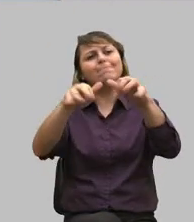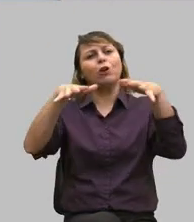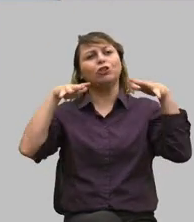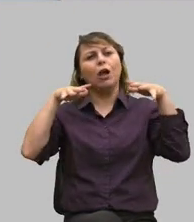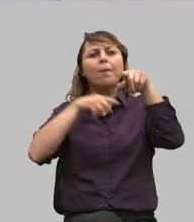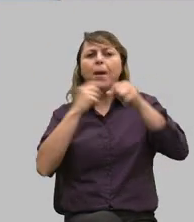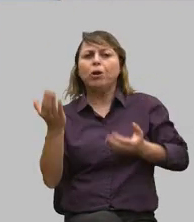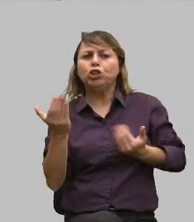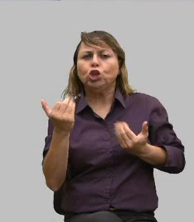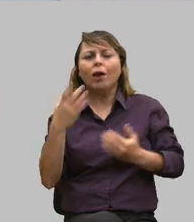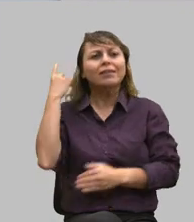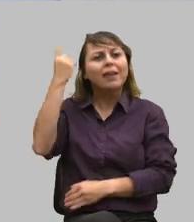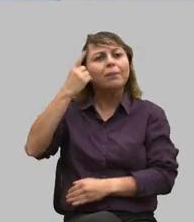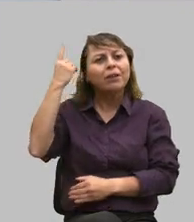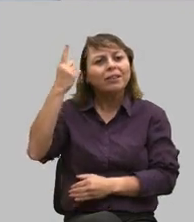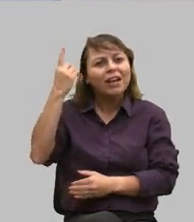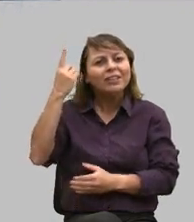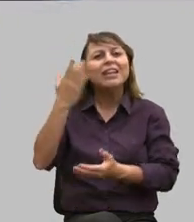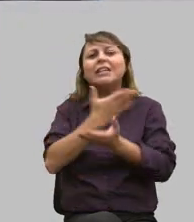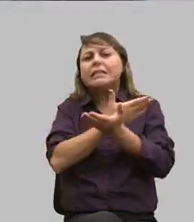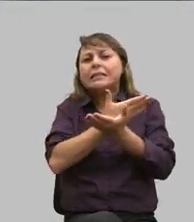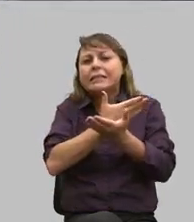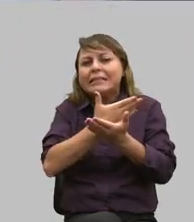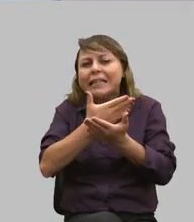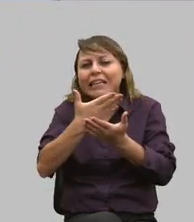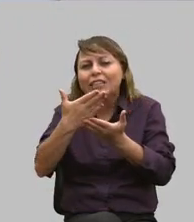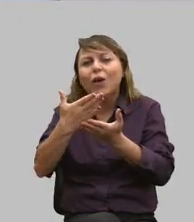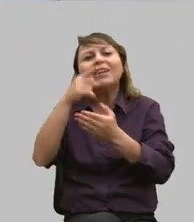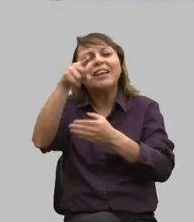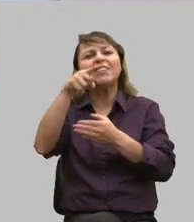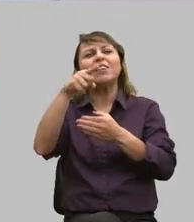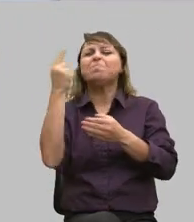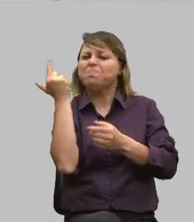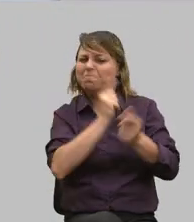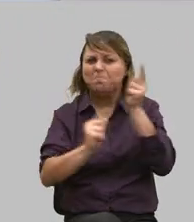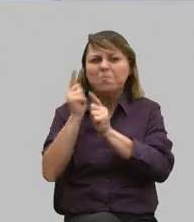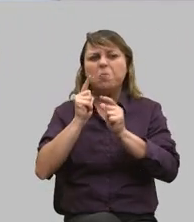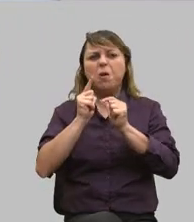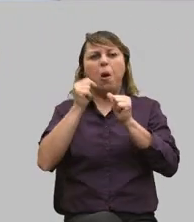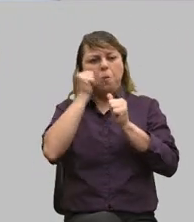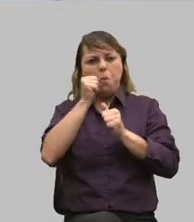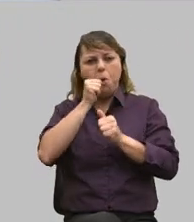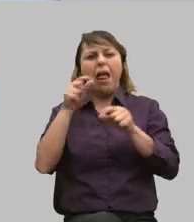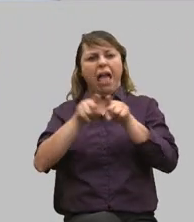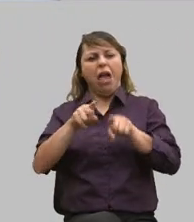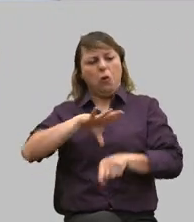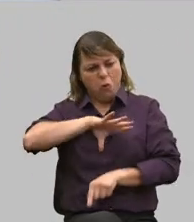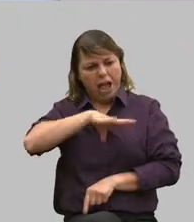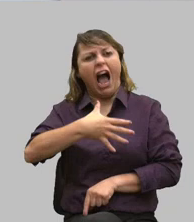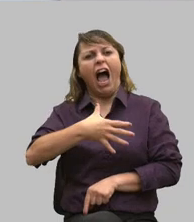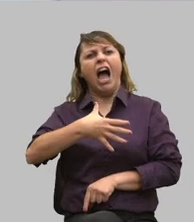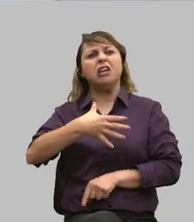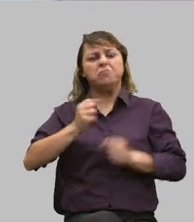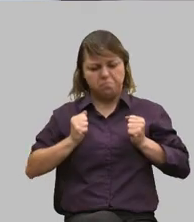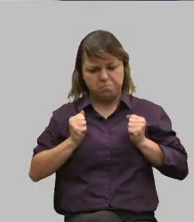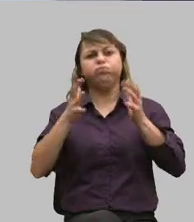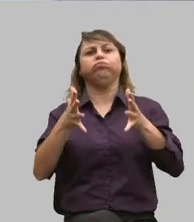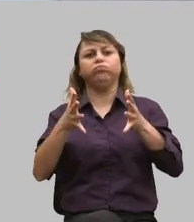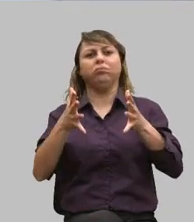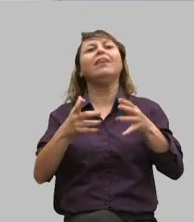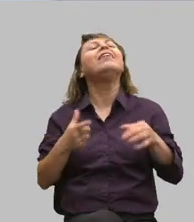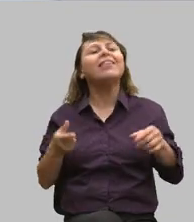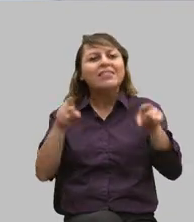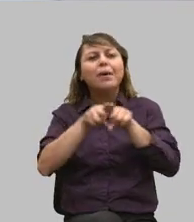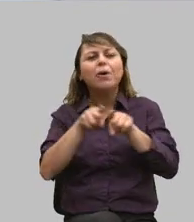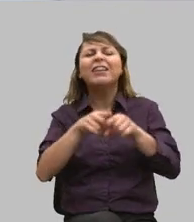jovem deputada que chegou nessa nessa casa gente mas com uma garra uma mulher corajosa determinada eu tenho certeza